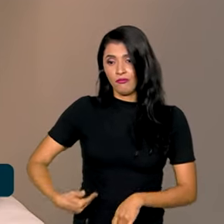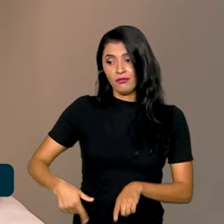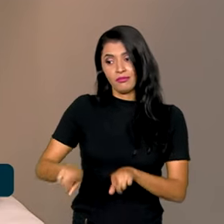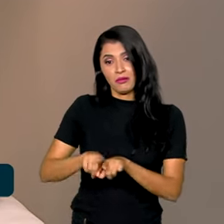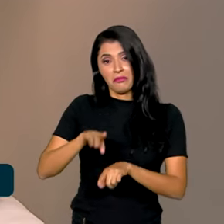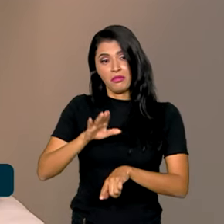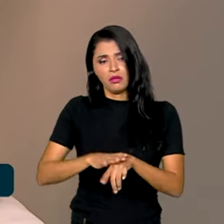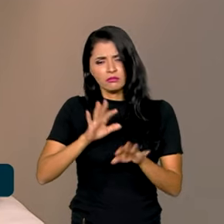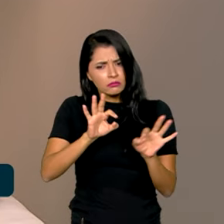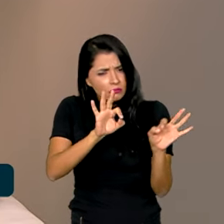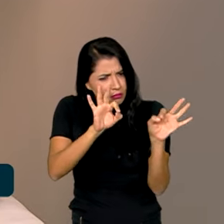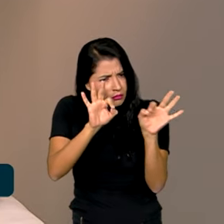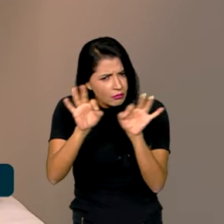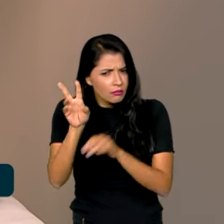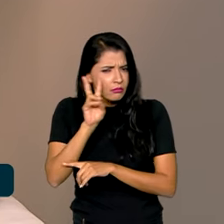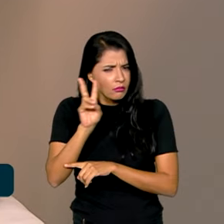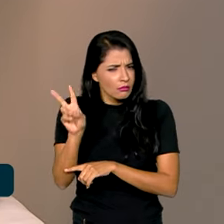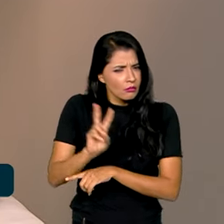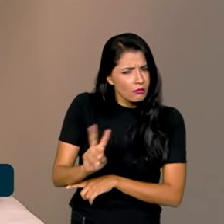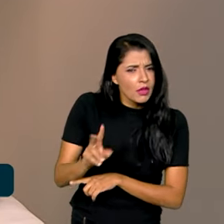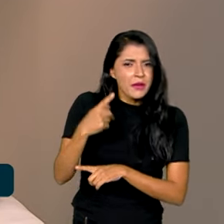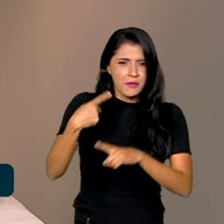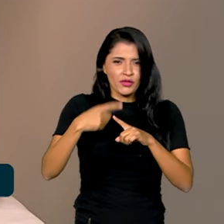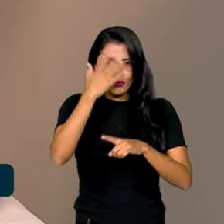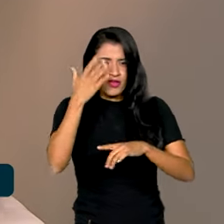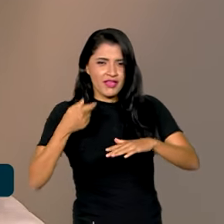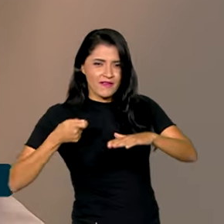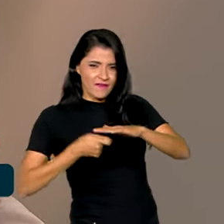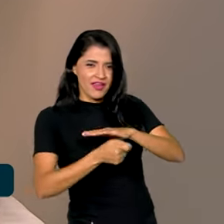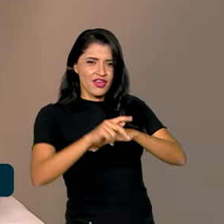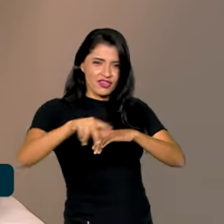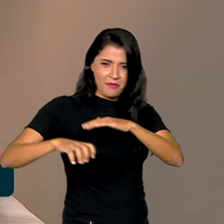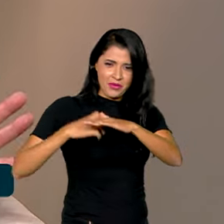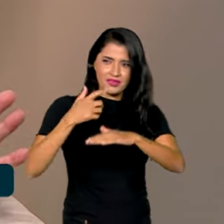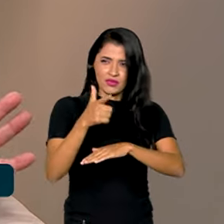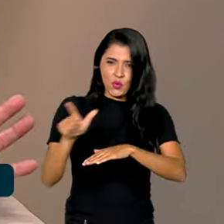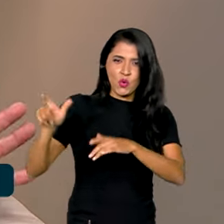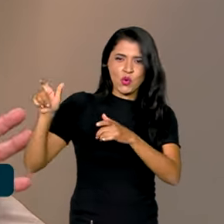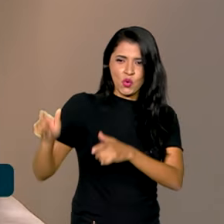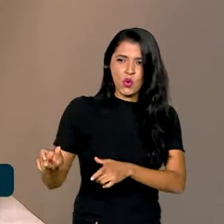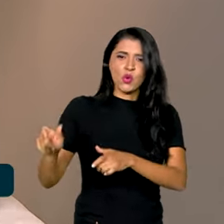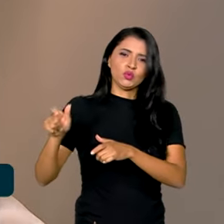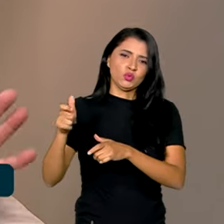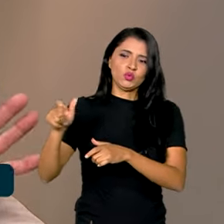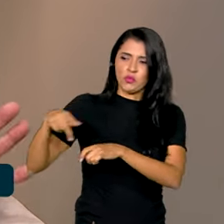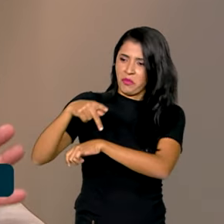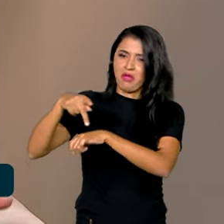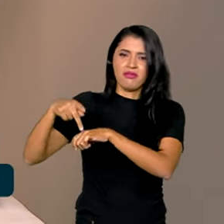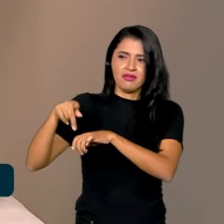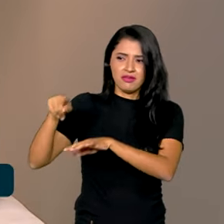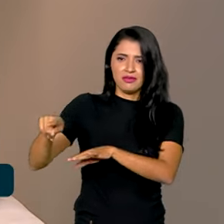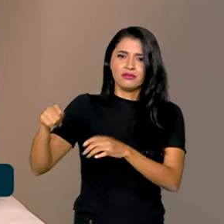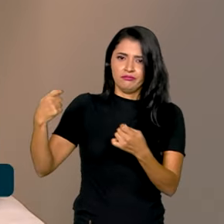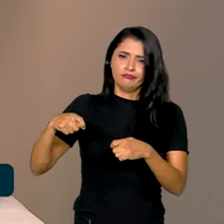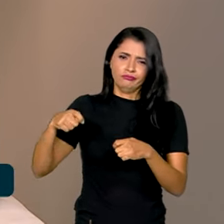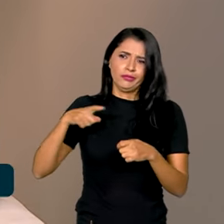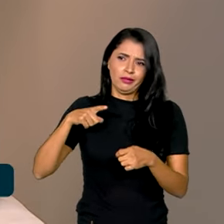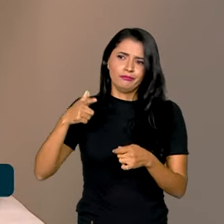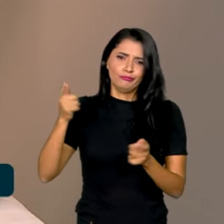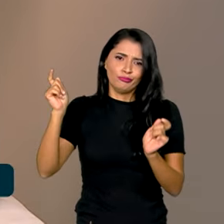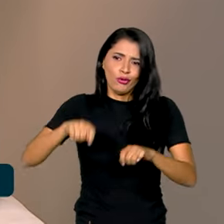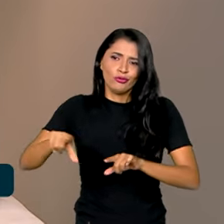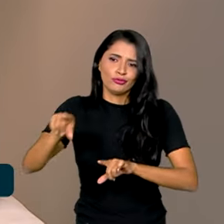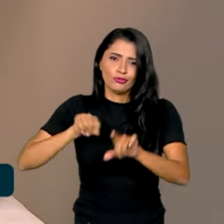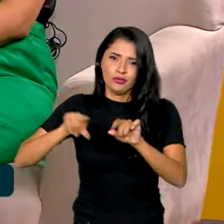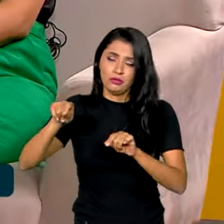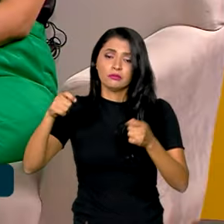né? Porque as pessoas que investem offshore, elas têm alternativas de não investir em outros países, por exemplo, né? Então,